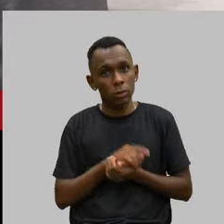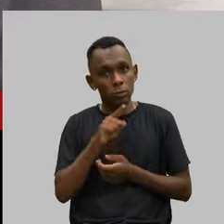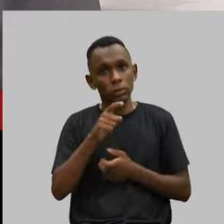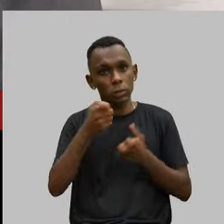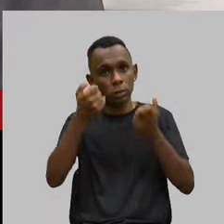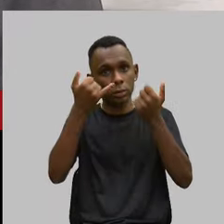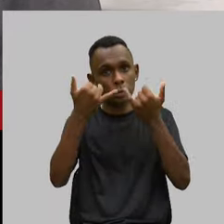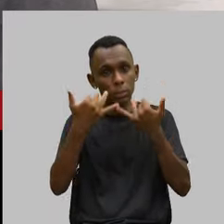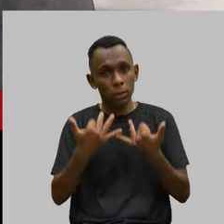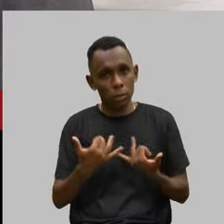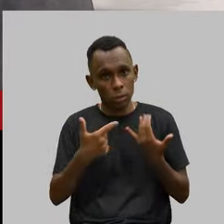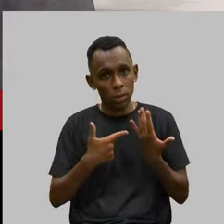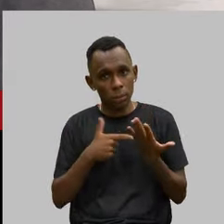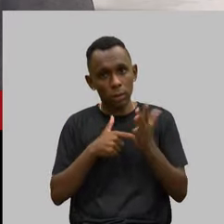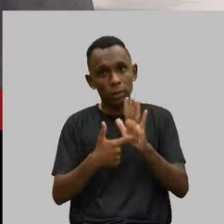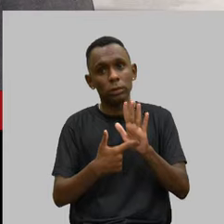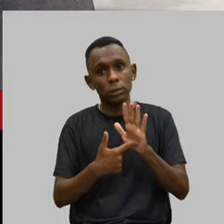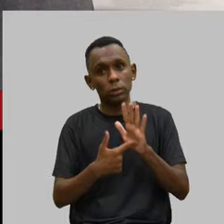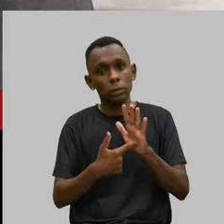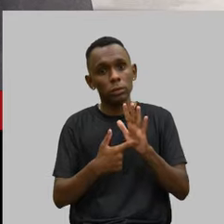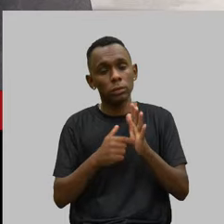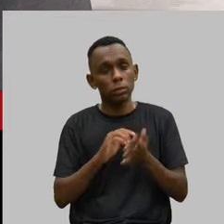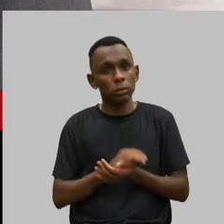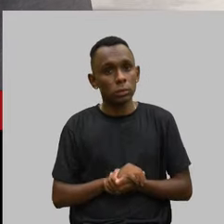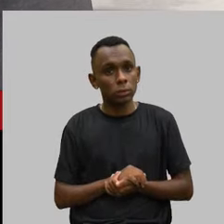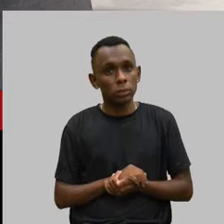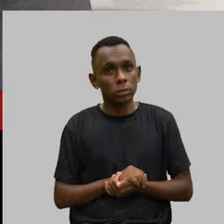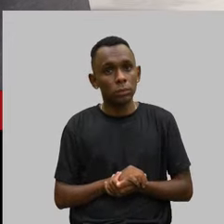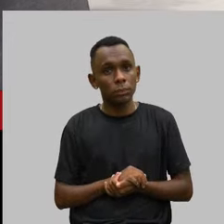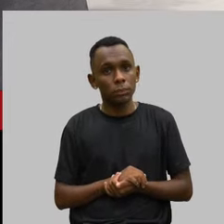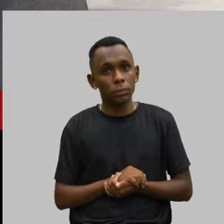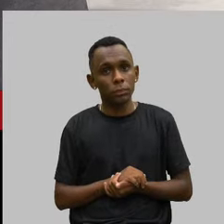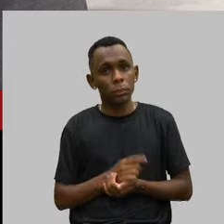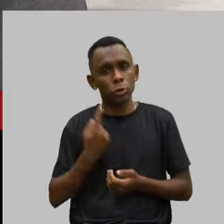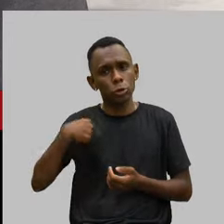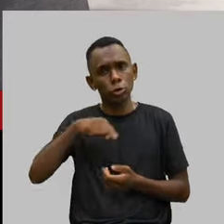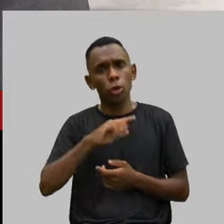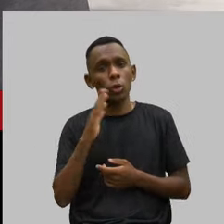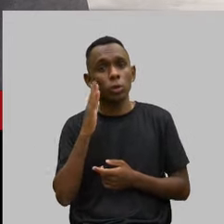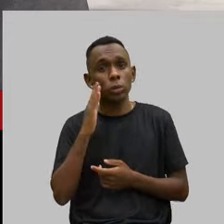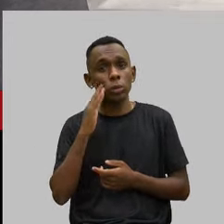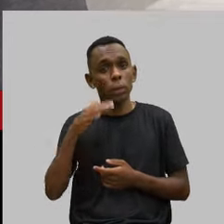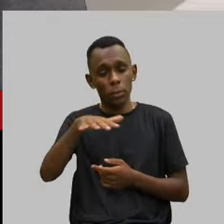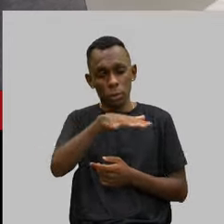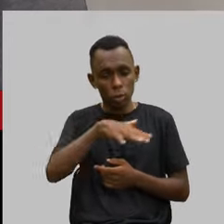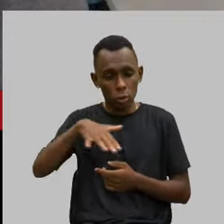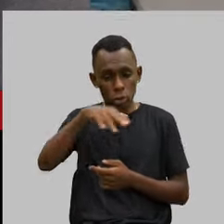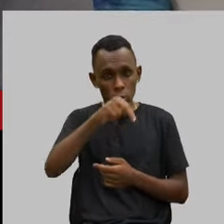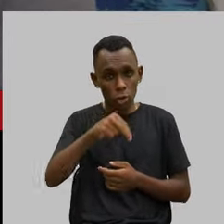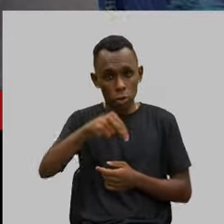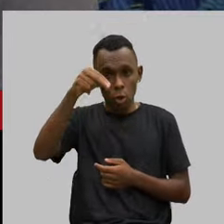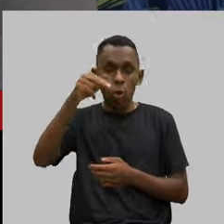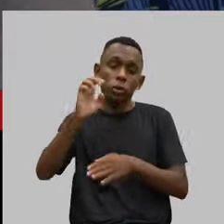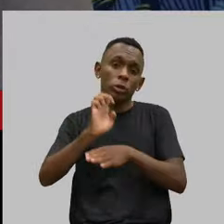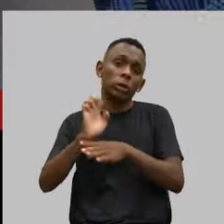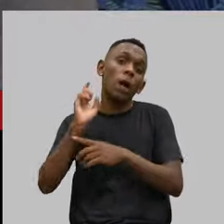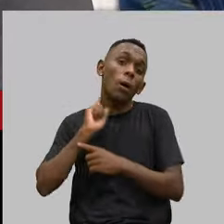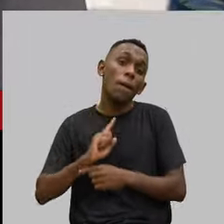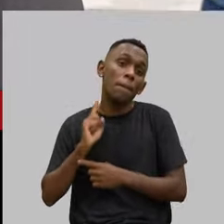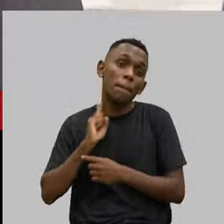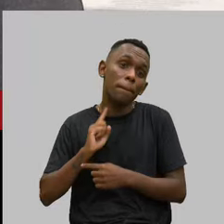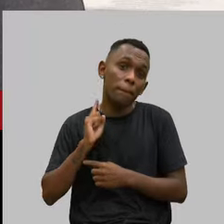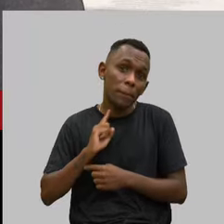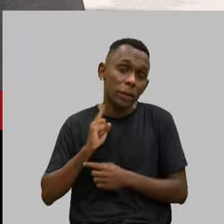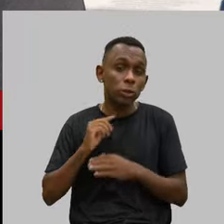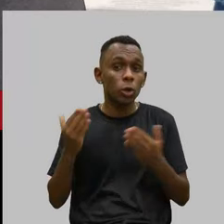ali na sua apresentação sobre o alom Minas nós sabemos que a região norte nordeste de Minas hoje